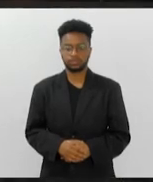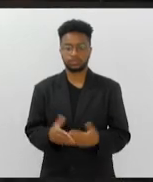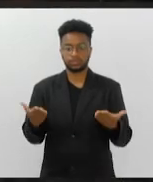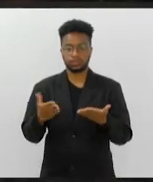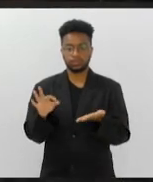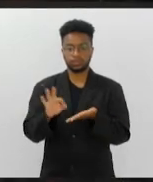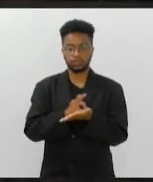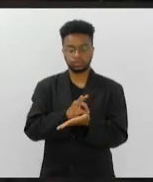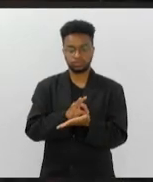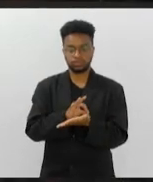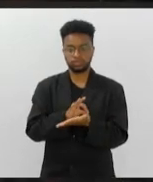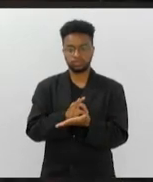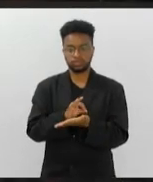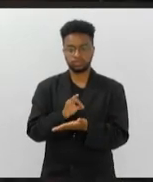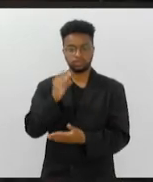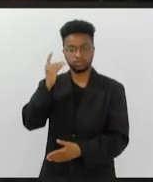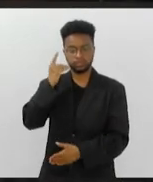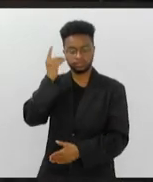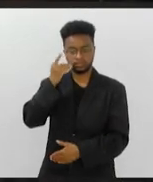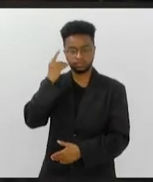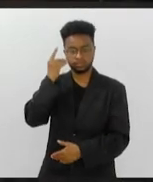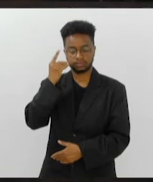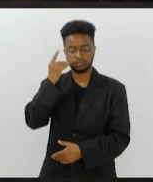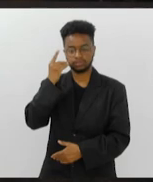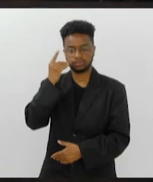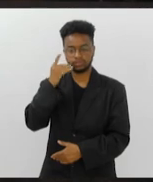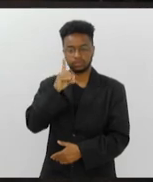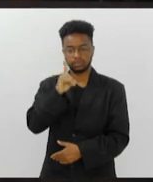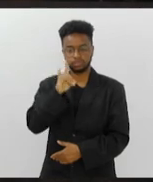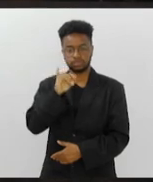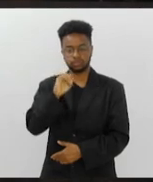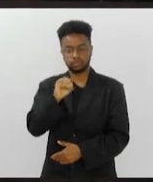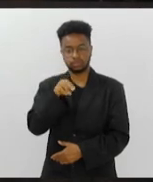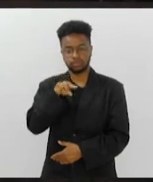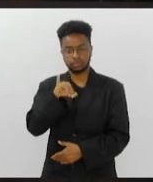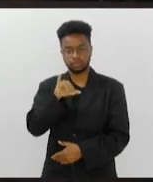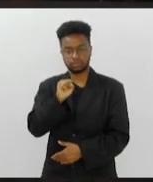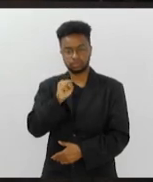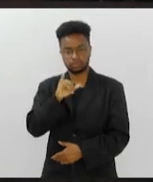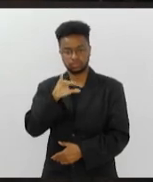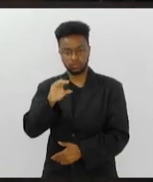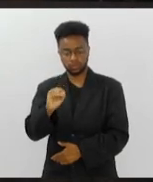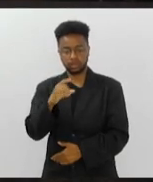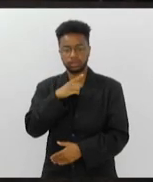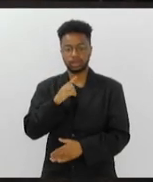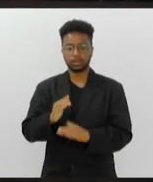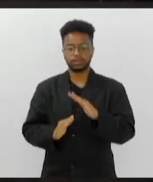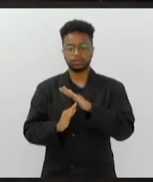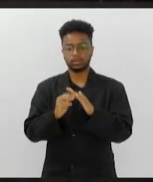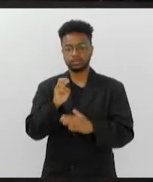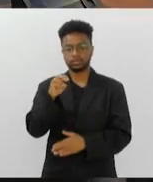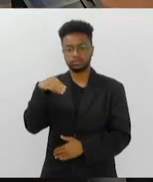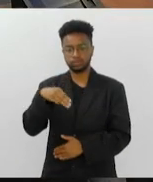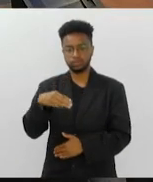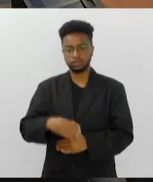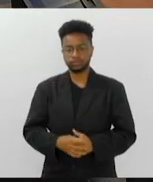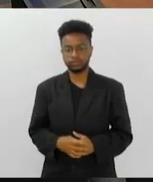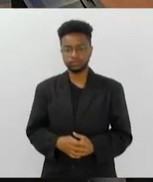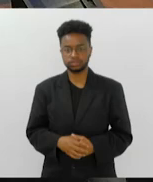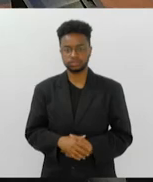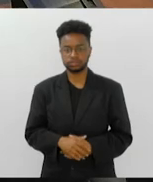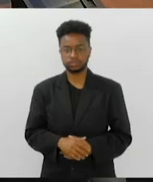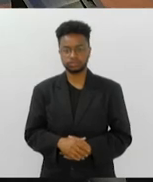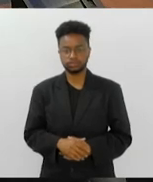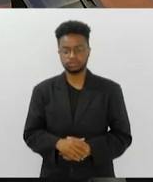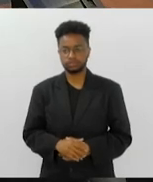Próximo orador inscrito é o nobre deputado Dionísio Lins, que dispõe de 5 minutos.